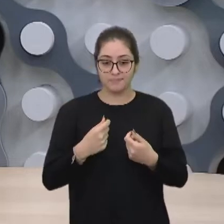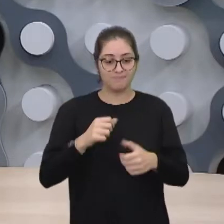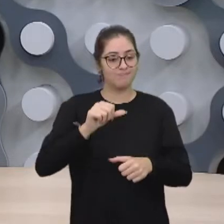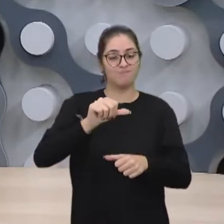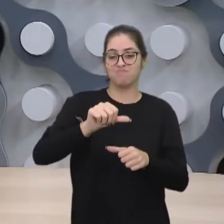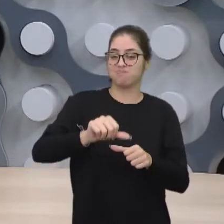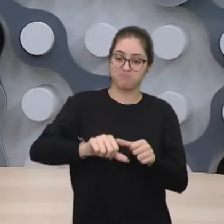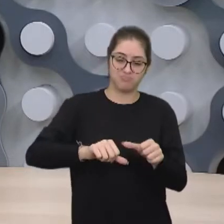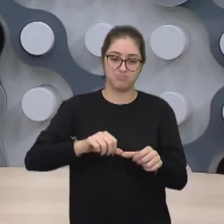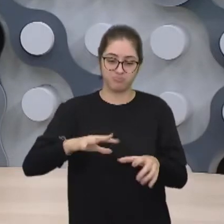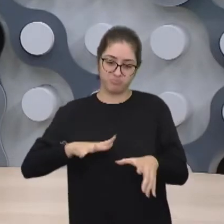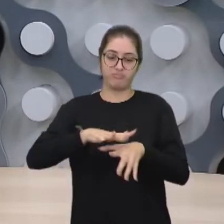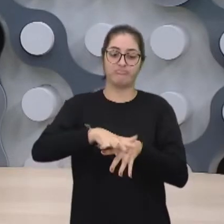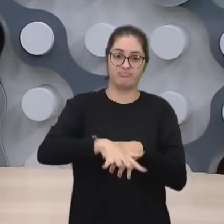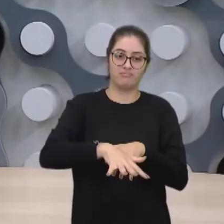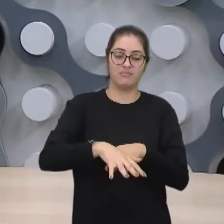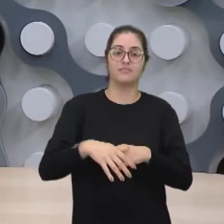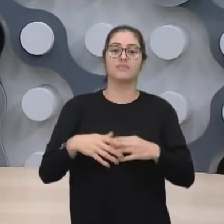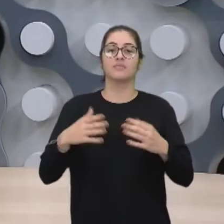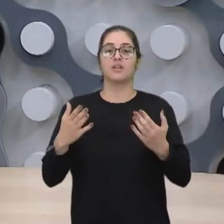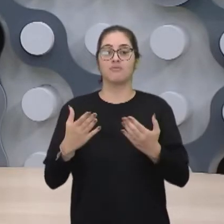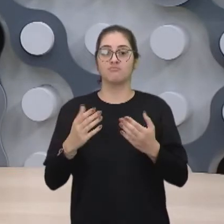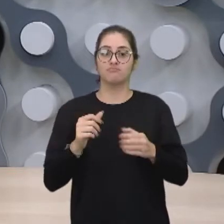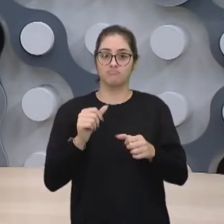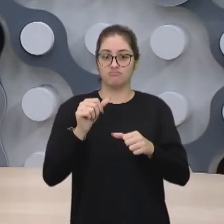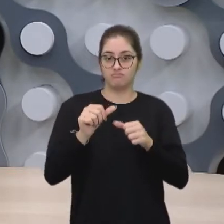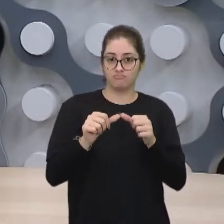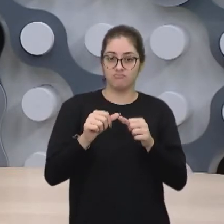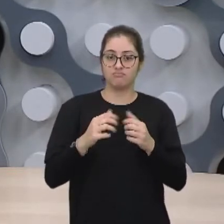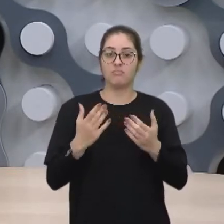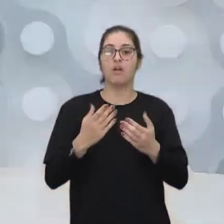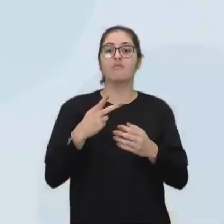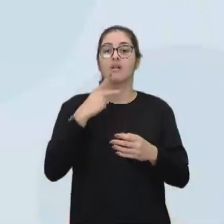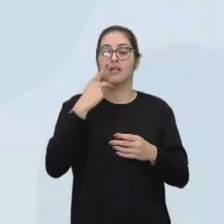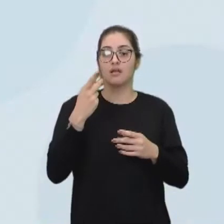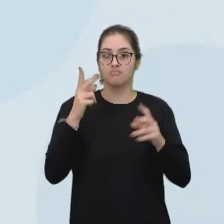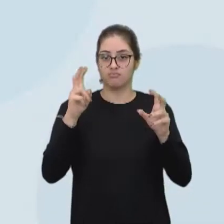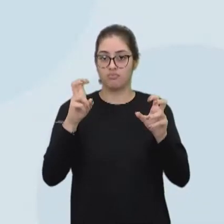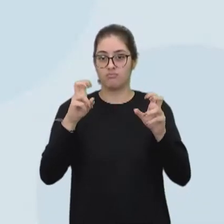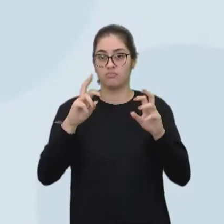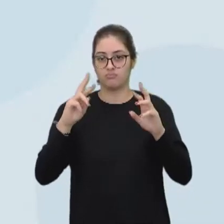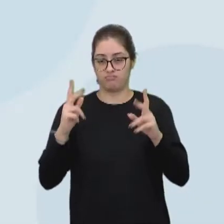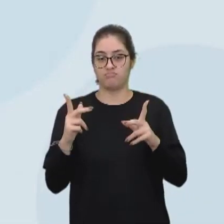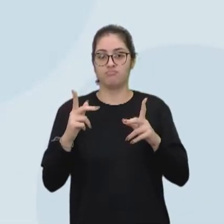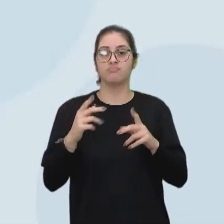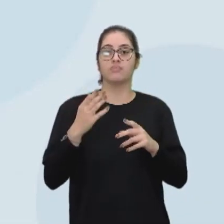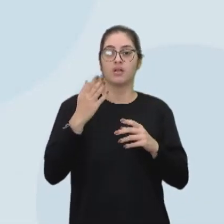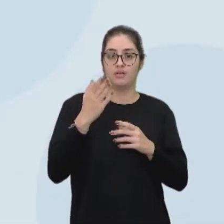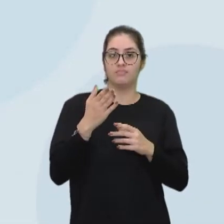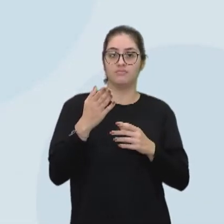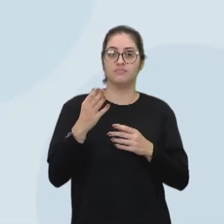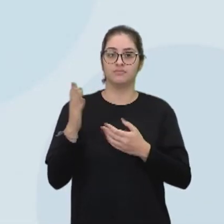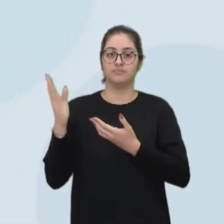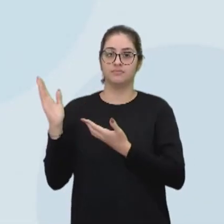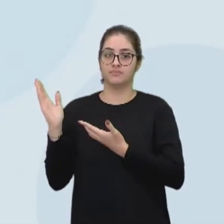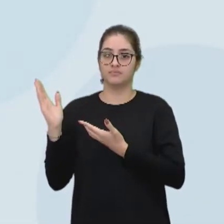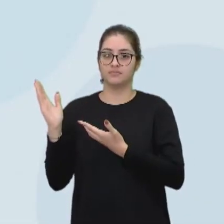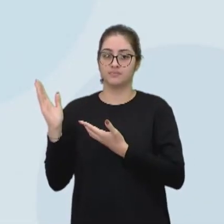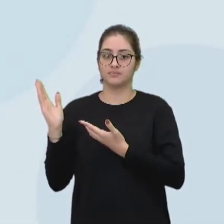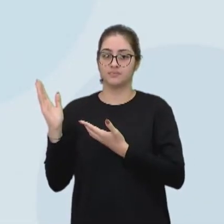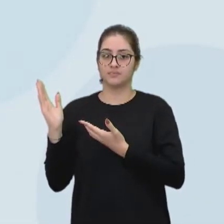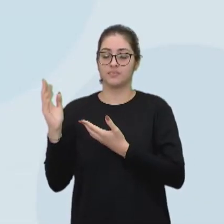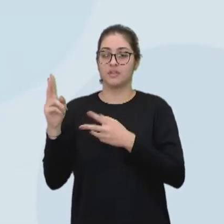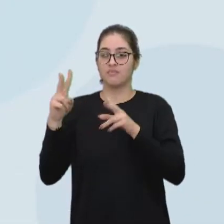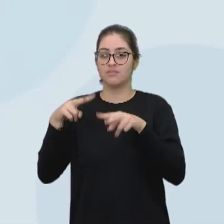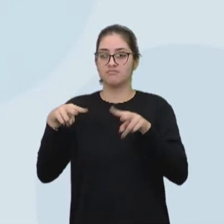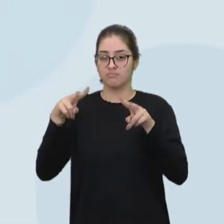certo? Então vamos lá, já que a gente está falando de ação antrópica, vamos lá falar sobre ação antrópica, tá aí, ó. A visão da natureza como